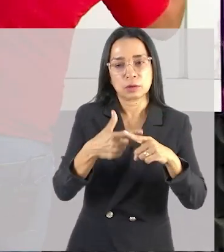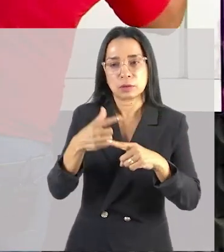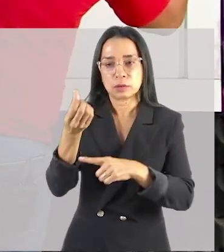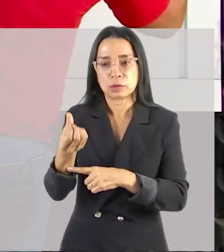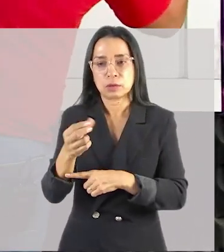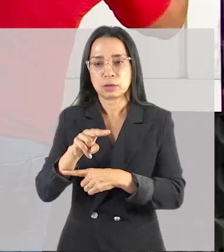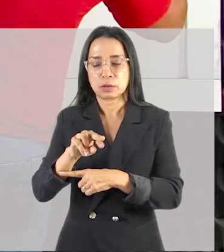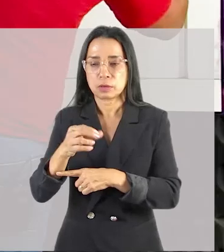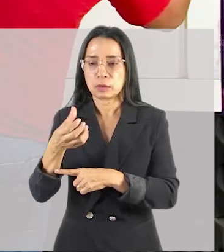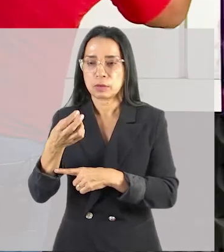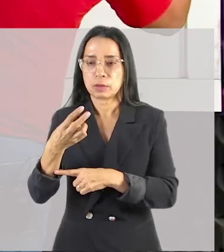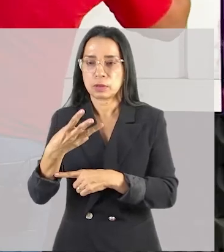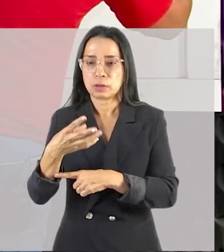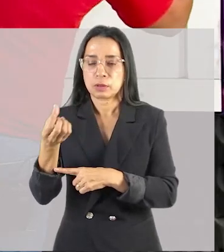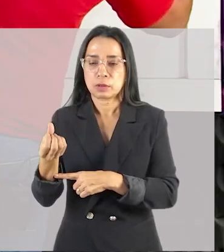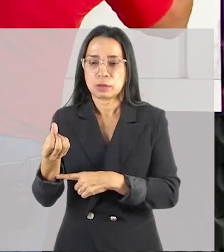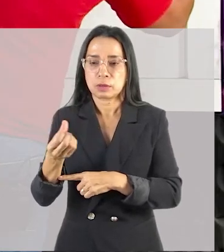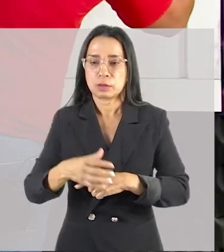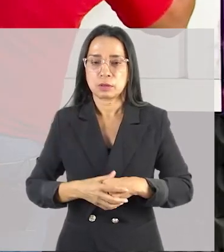36